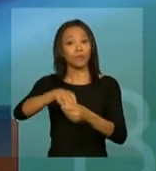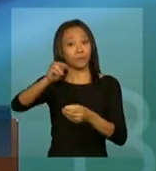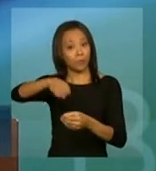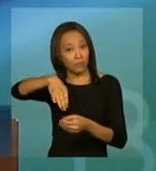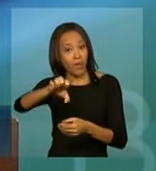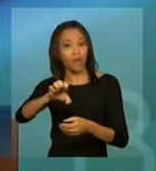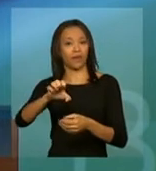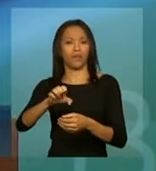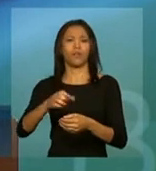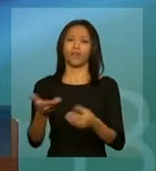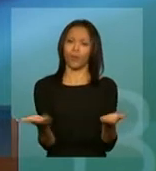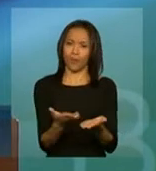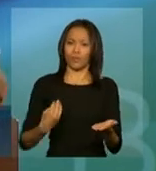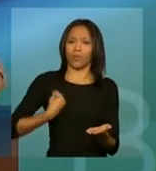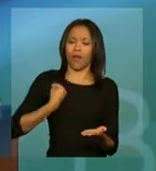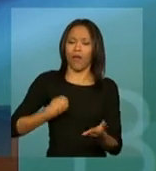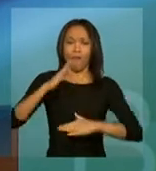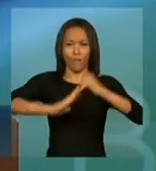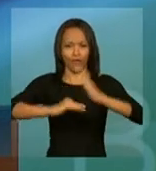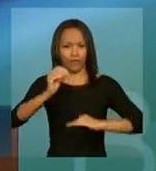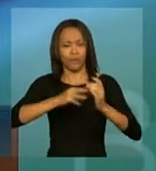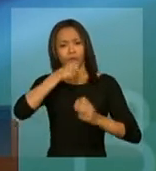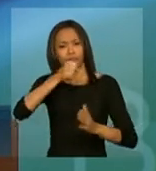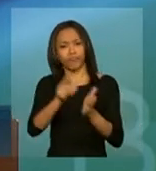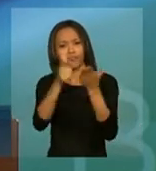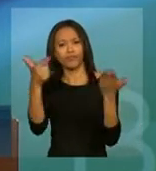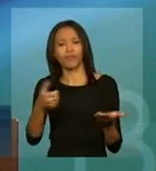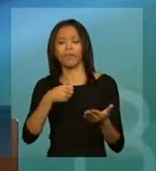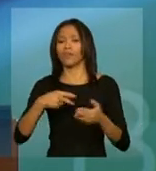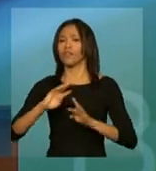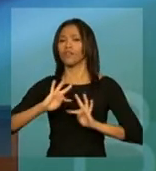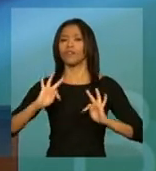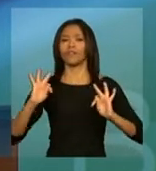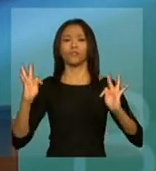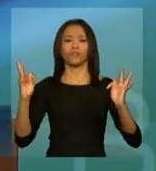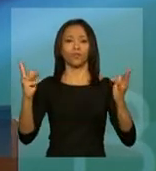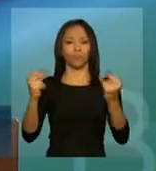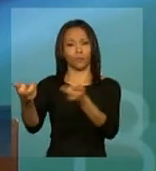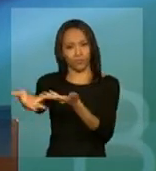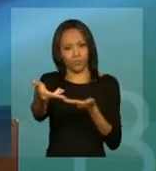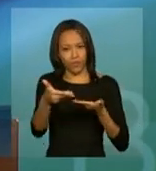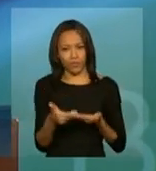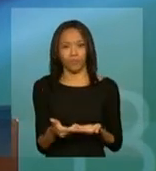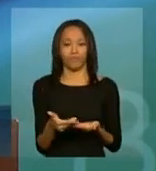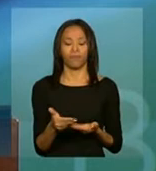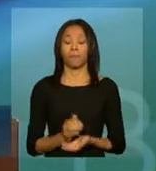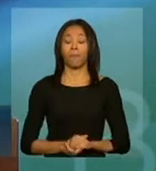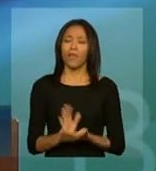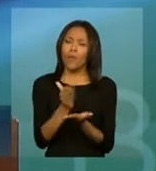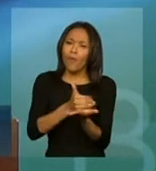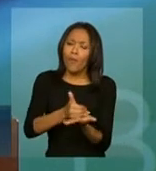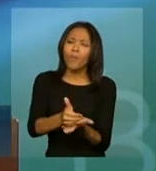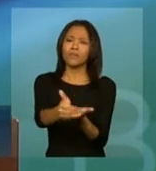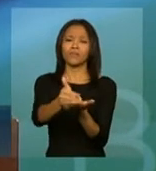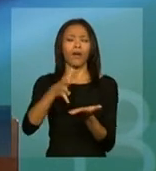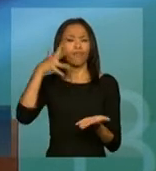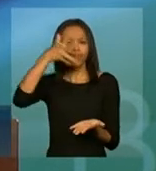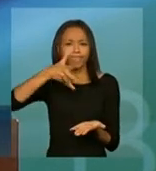aqui presente, os profissionais de imprensa e os demais convidados. Eu quero iniciar o meu